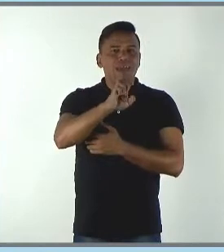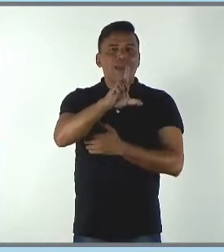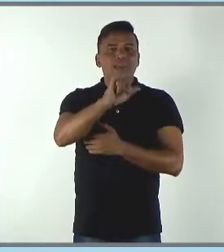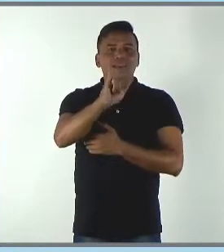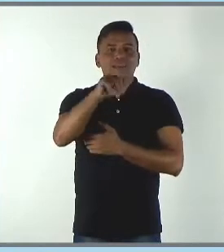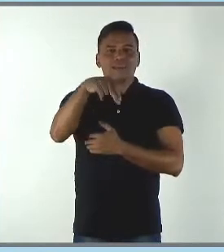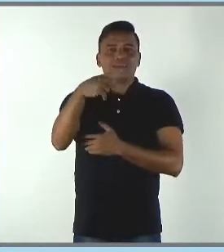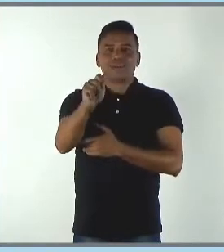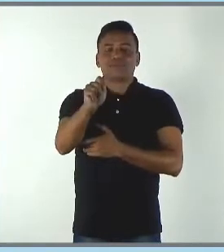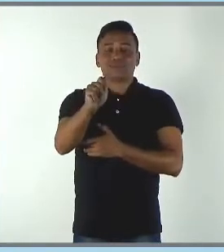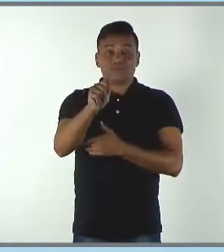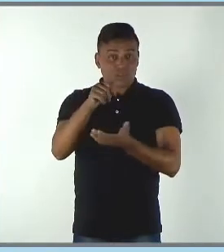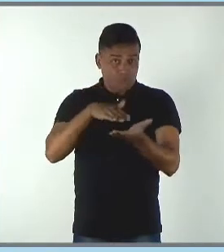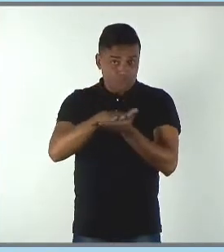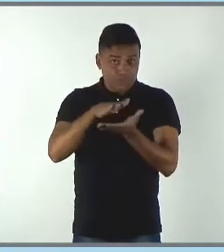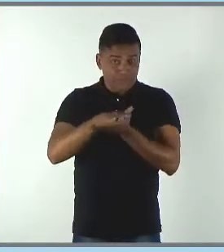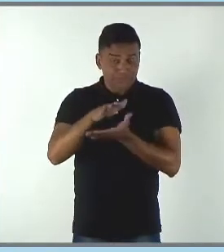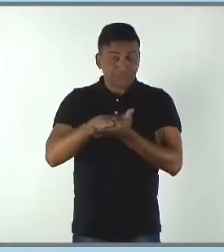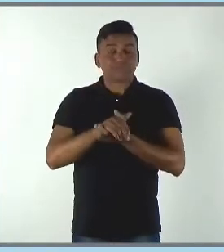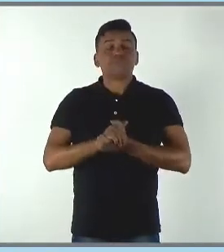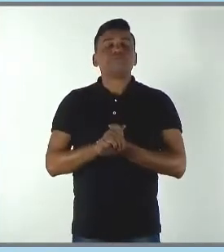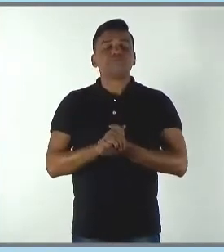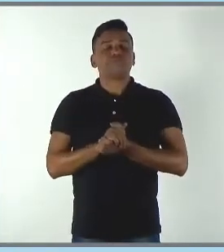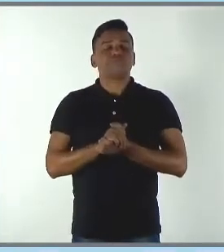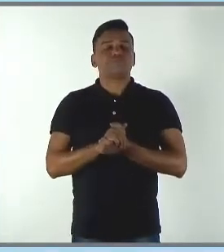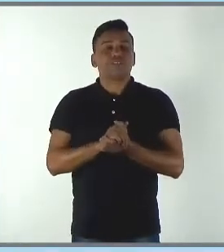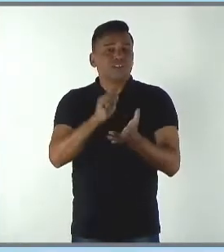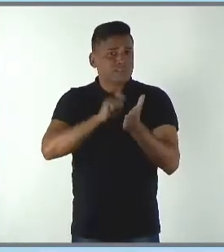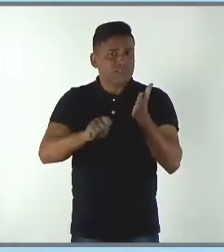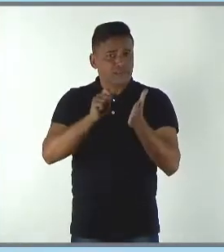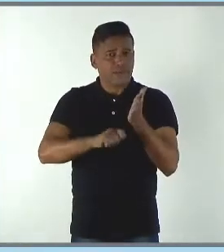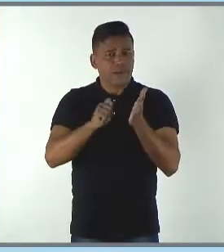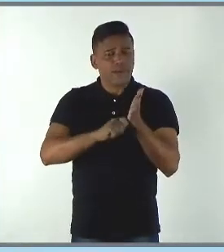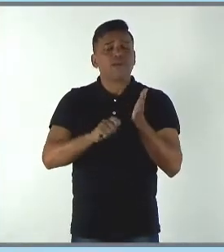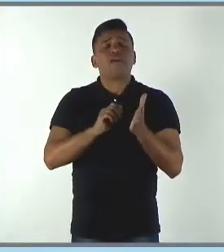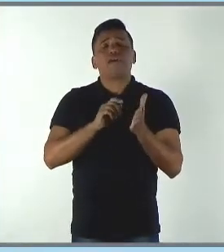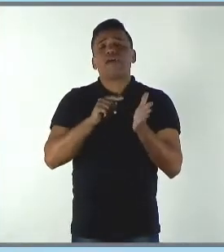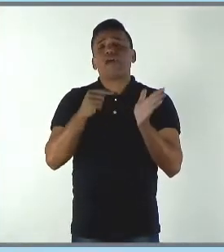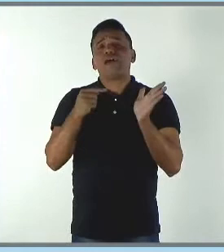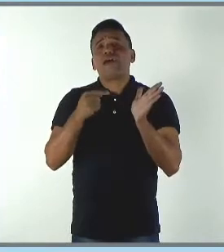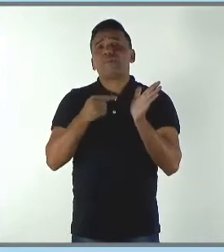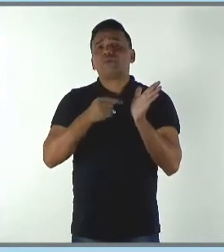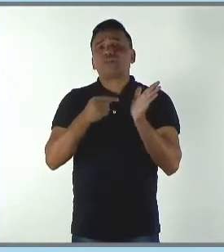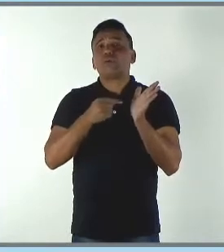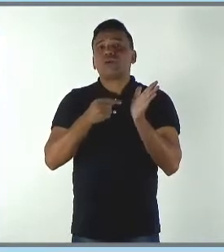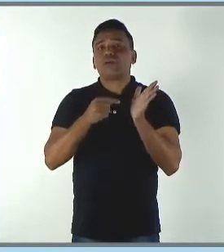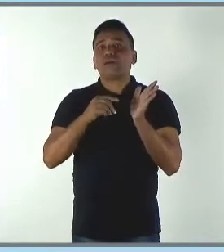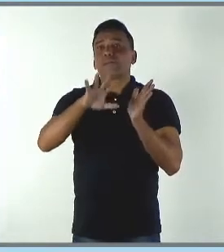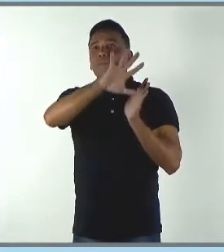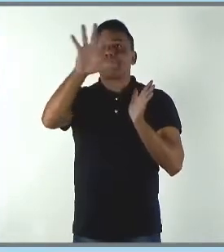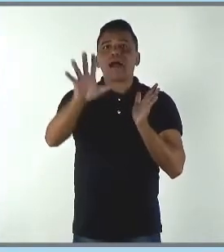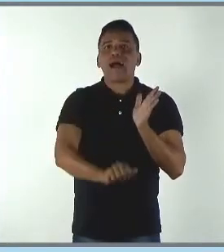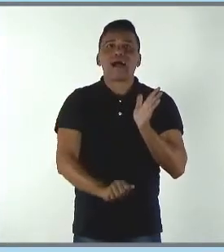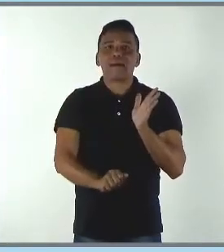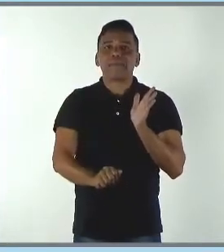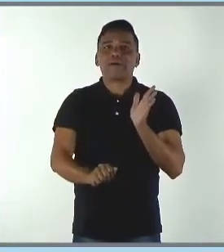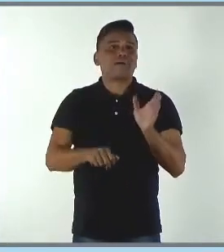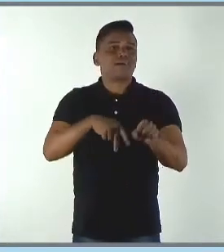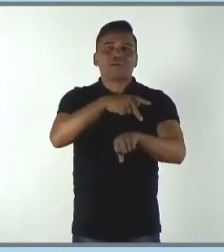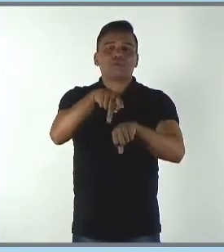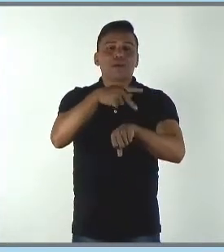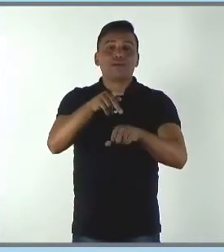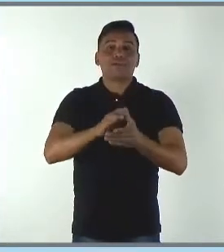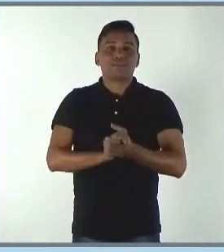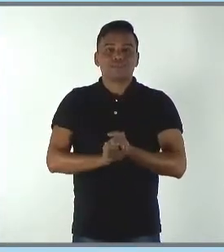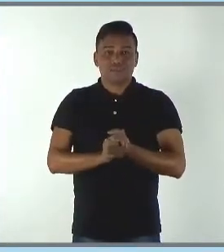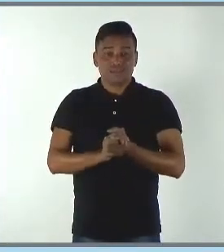que ela diz o seguinte, né? Escrever é traçar as linhas do mapa de um país. Né? Escrever é